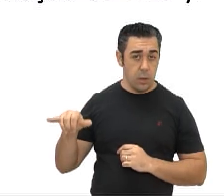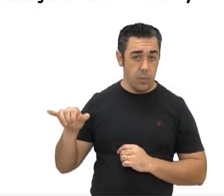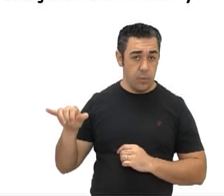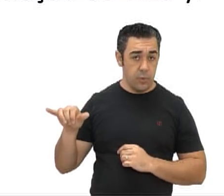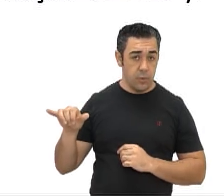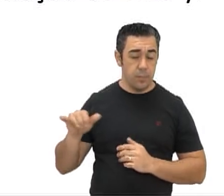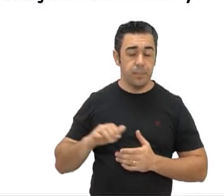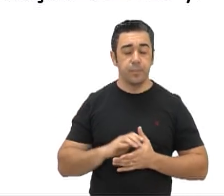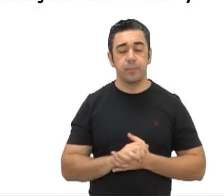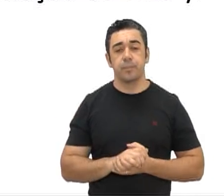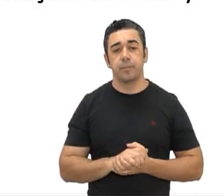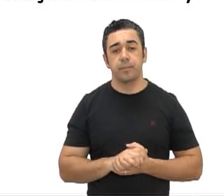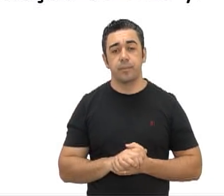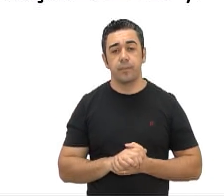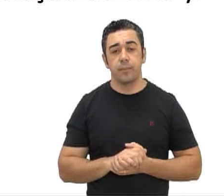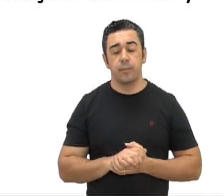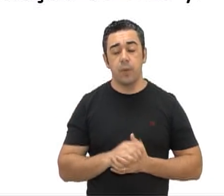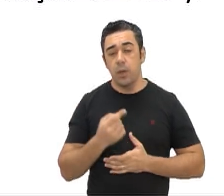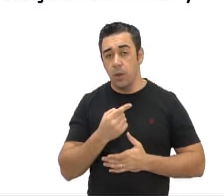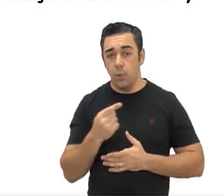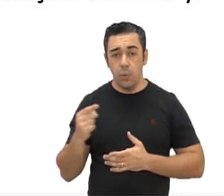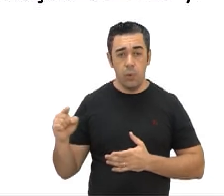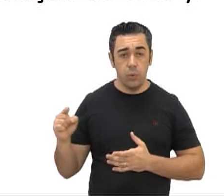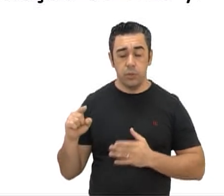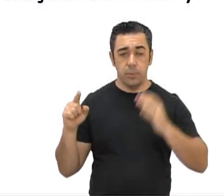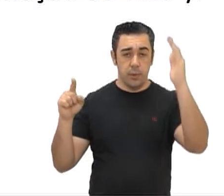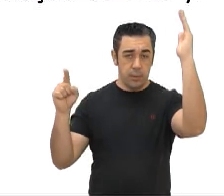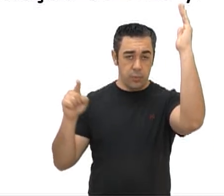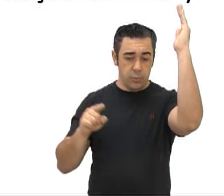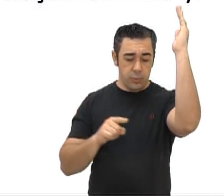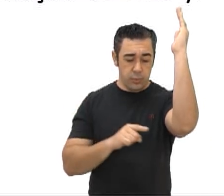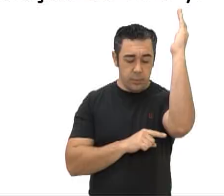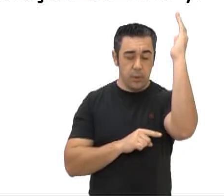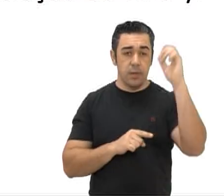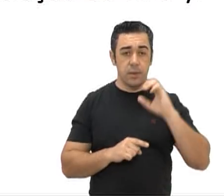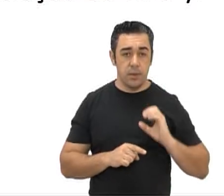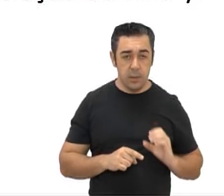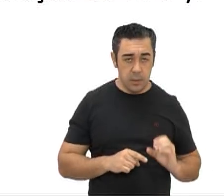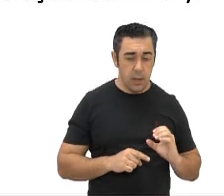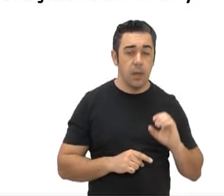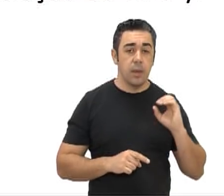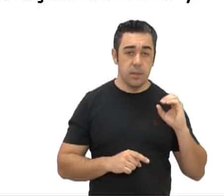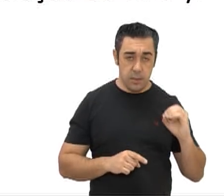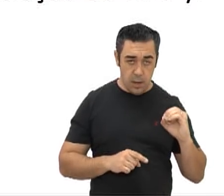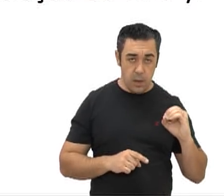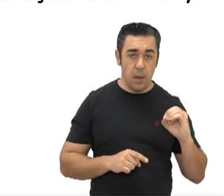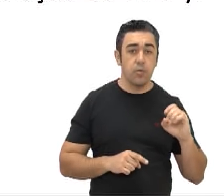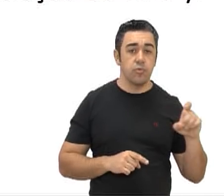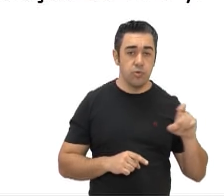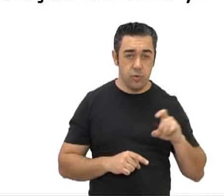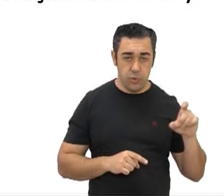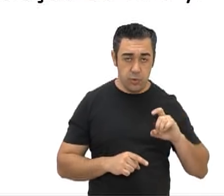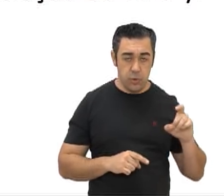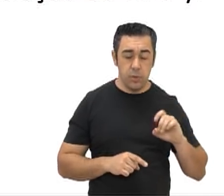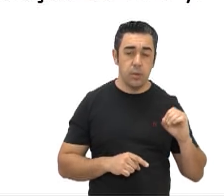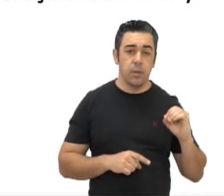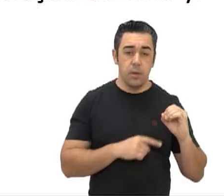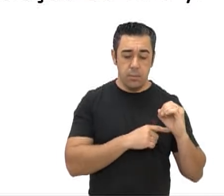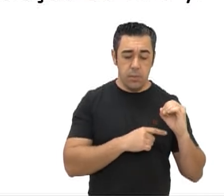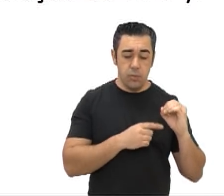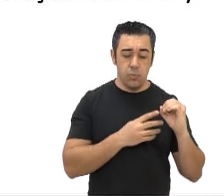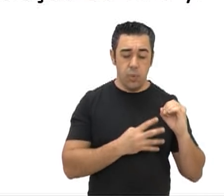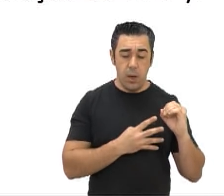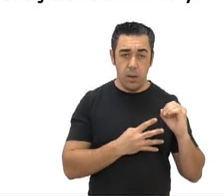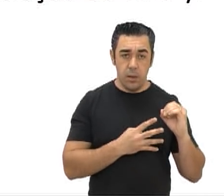origem. E a letra C, 0 do eixo X e menos 4 do